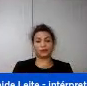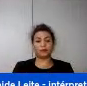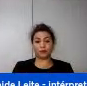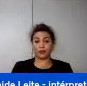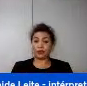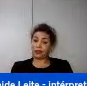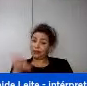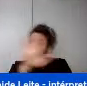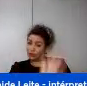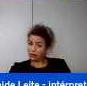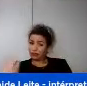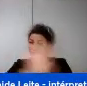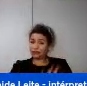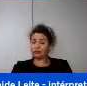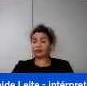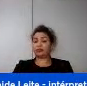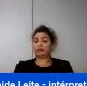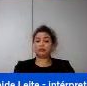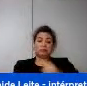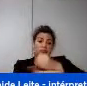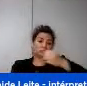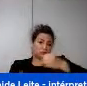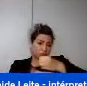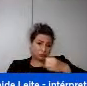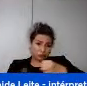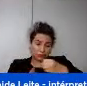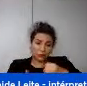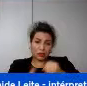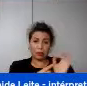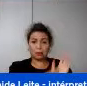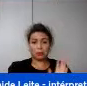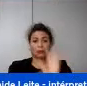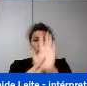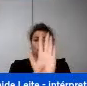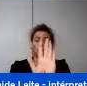é basicamente o diagrama, né,